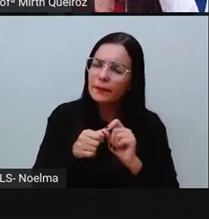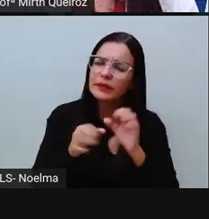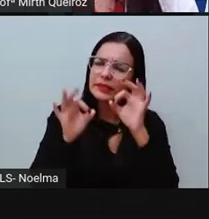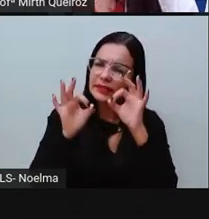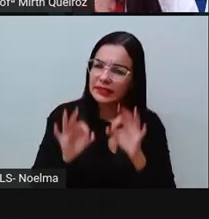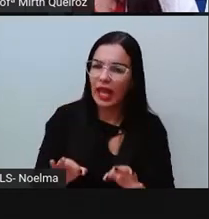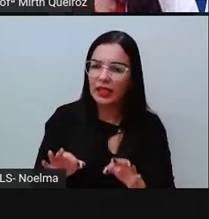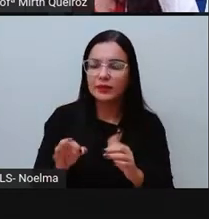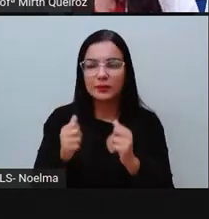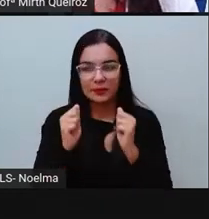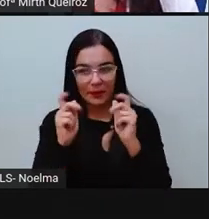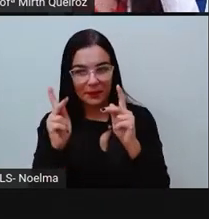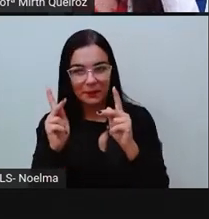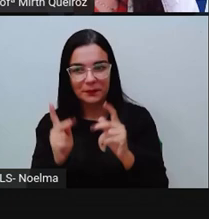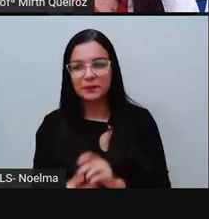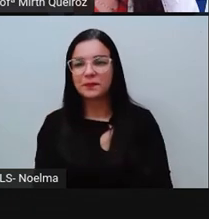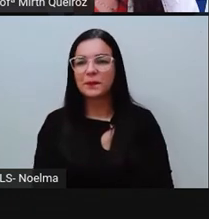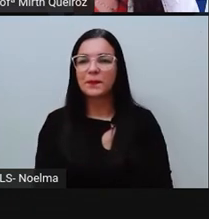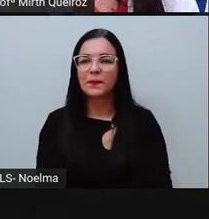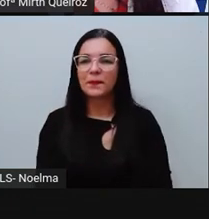a correção, certo?